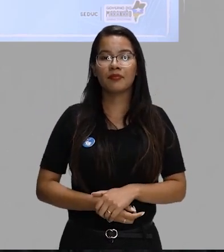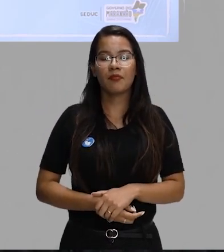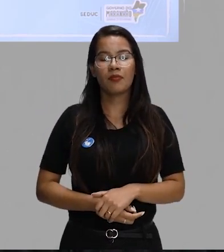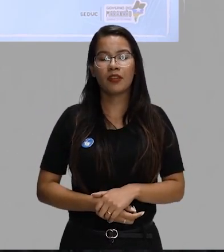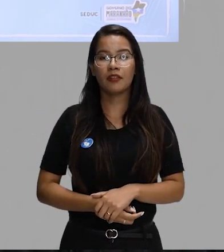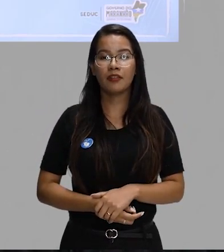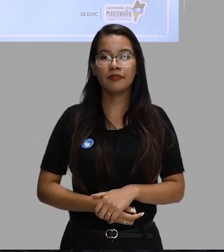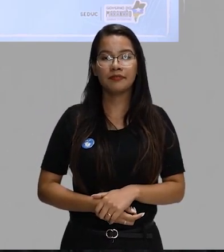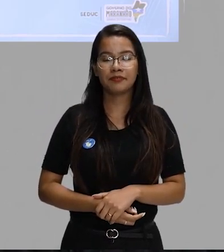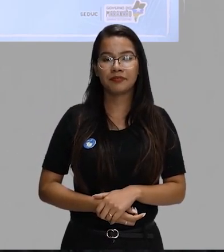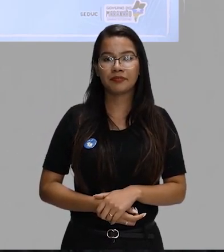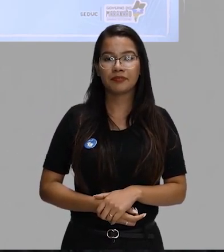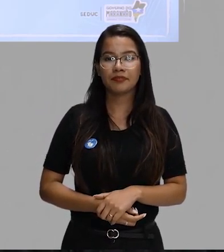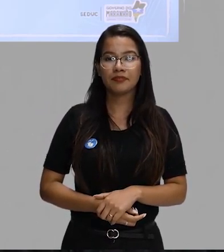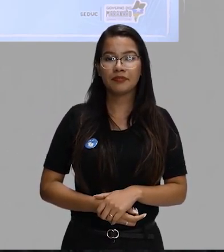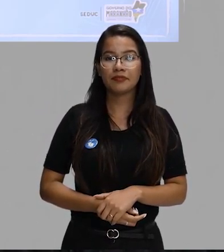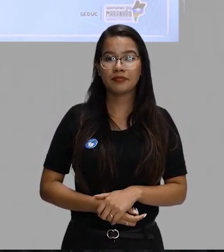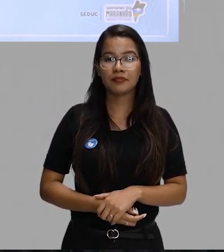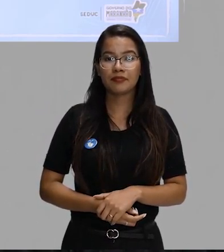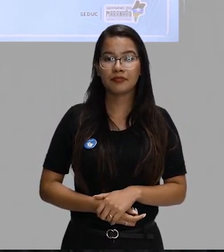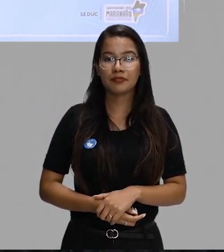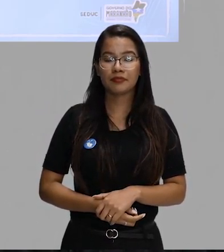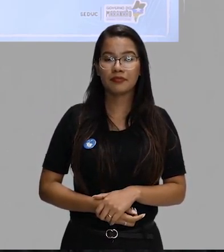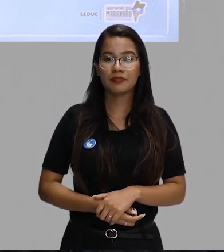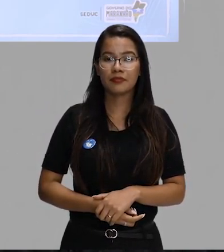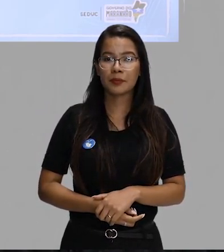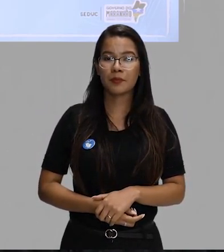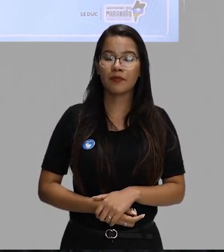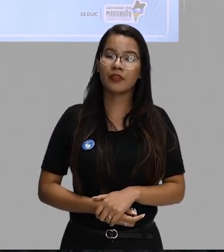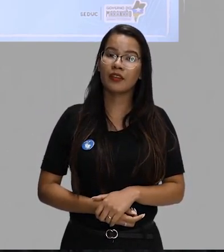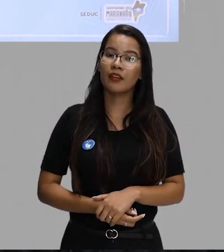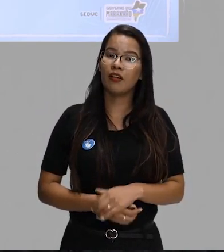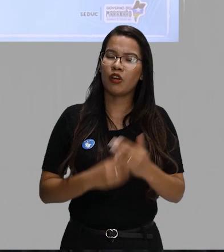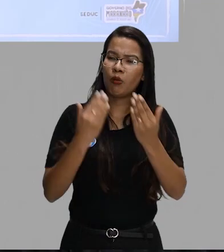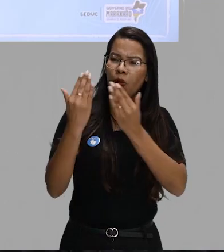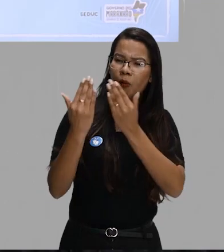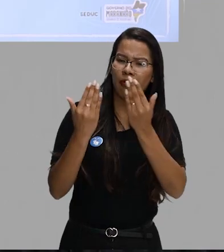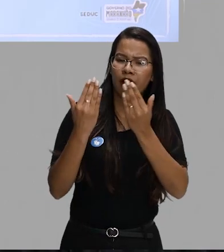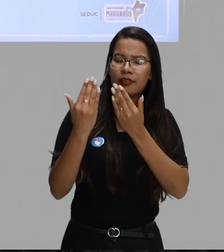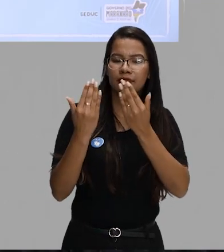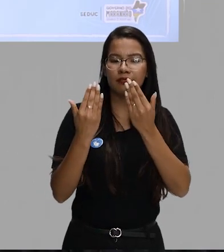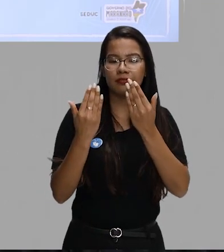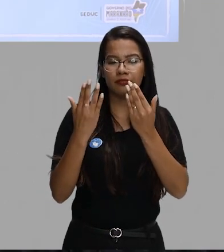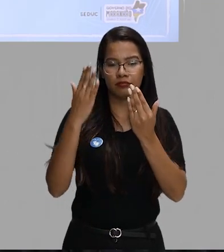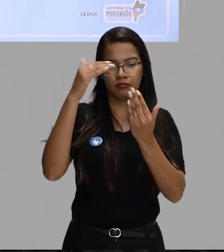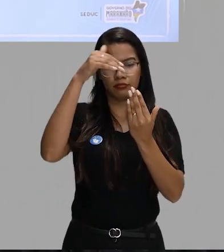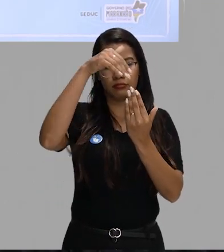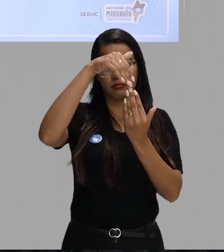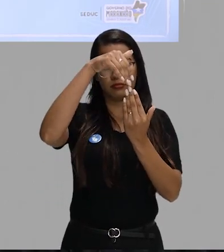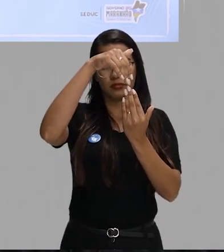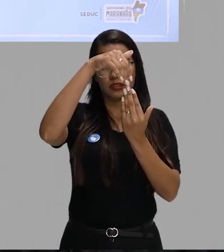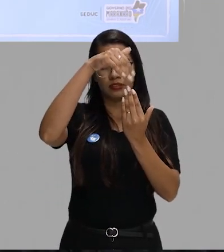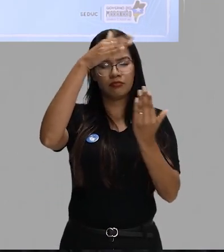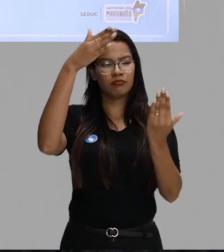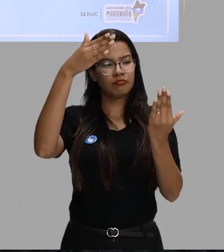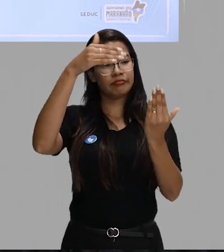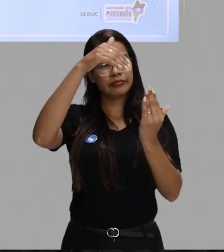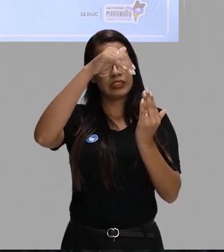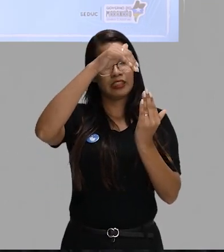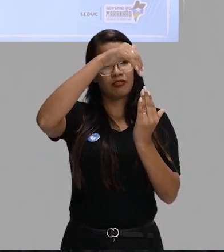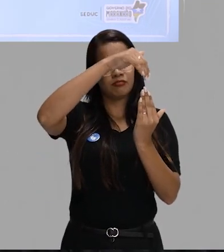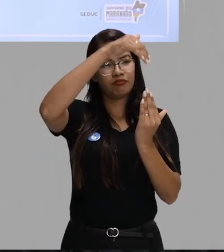formato dessa caneta, né, comparando a parte externa com a parte interna aí deste